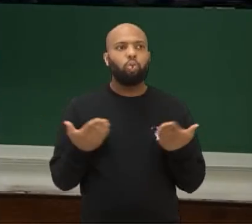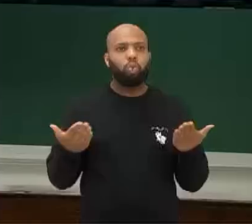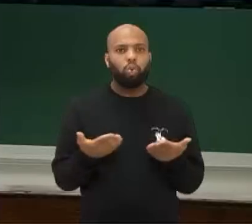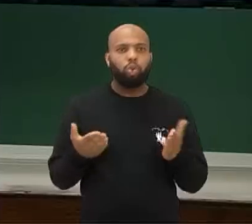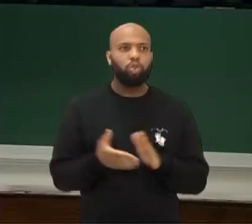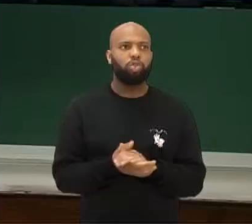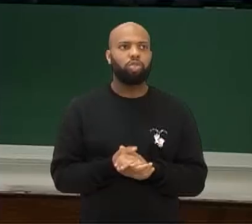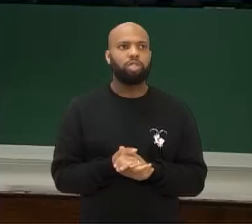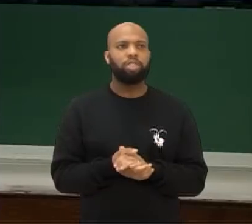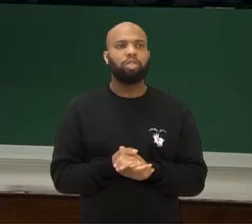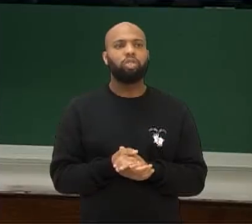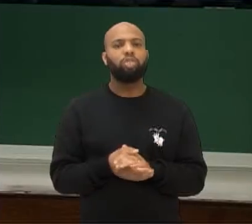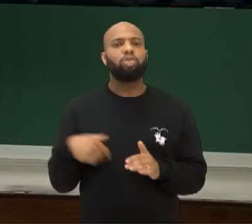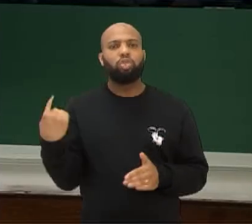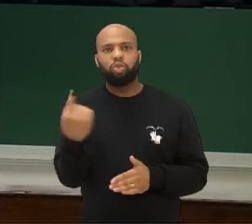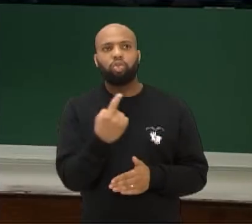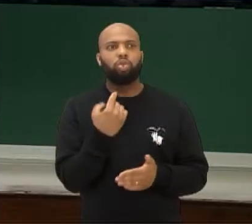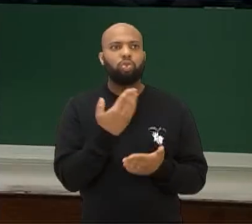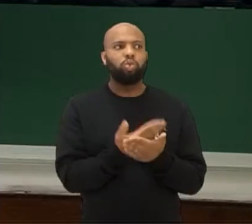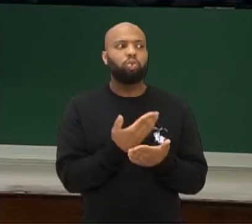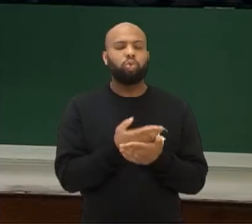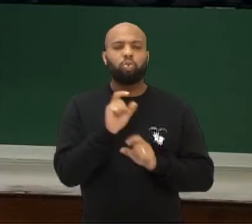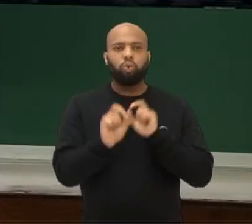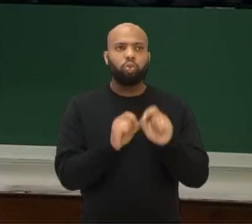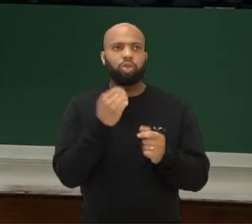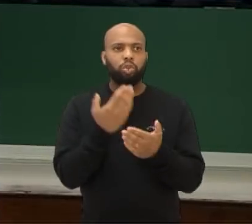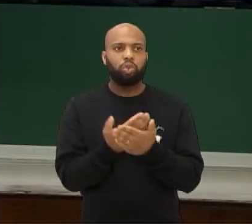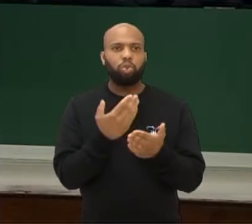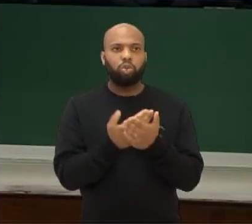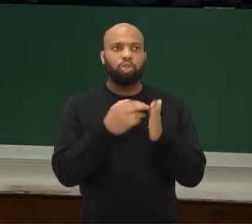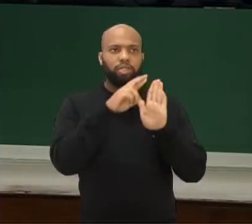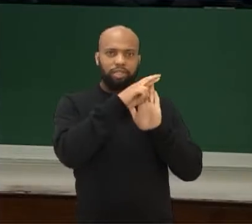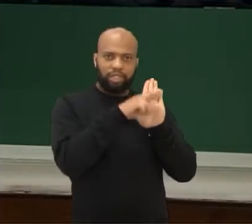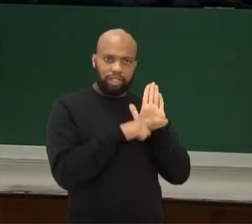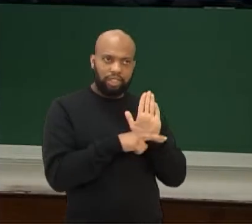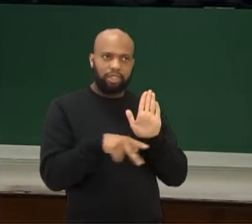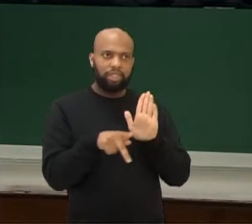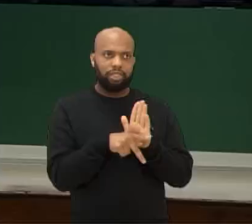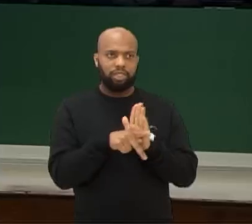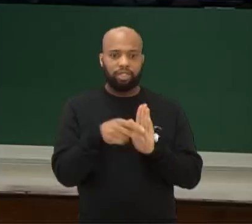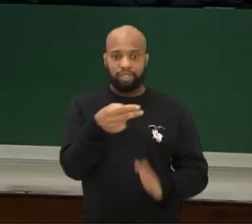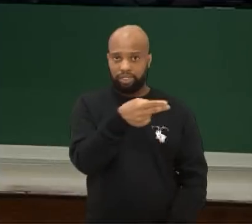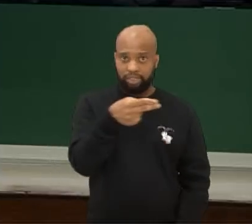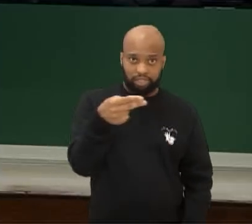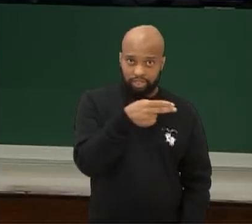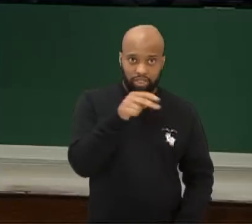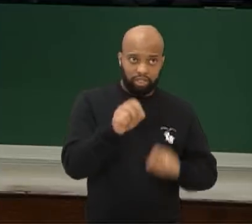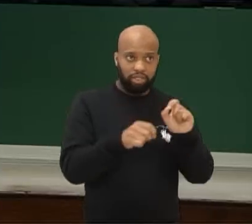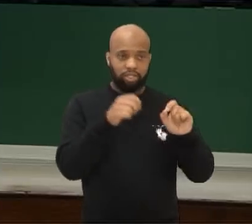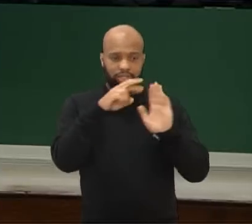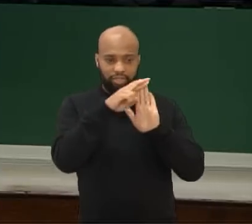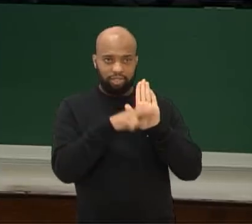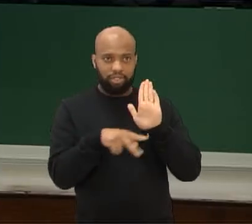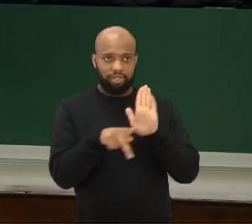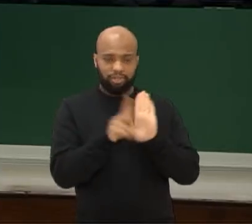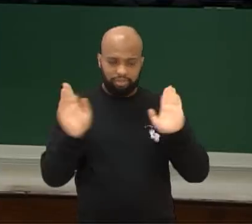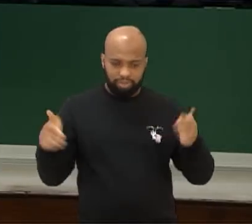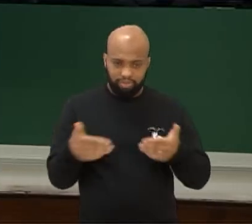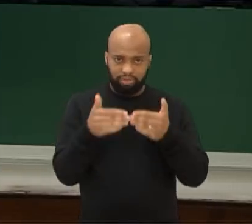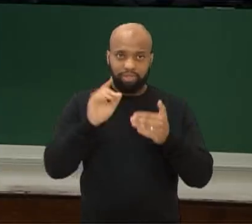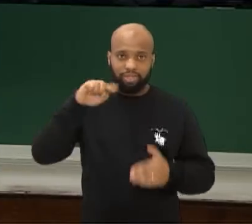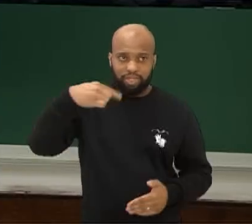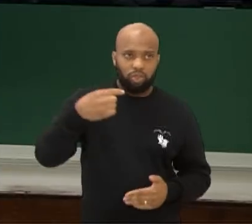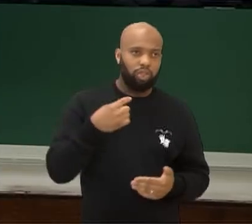meus queridos, nessa aula nós falamos sobre a propriedade de uma igualdade e princípios de equivalência.